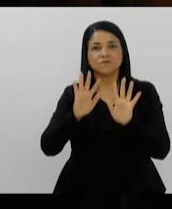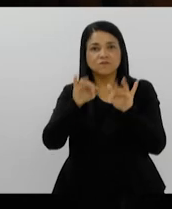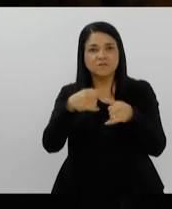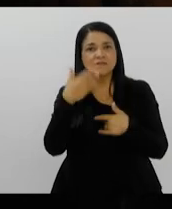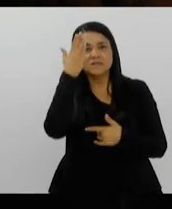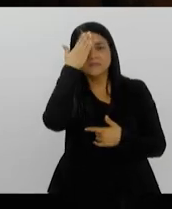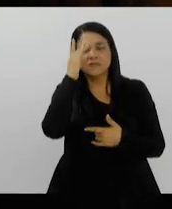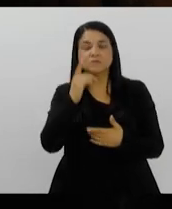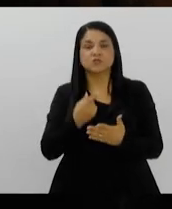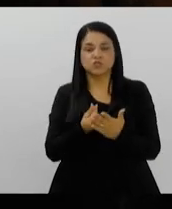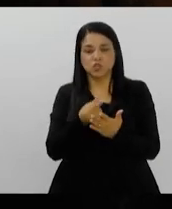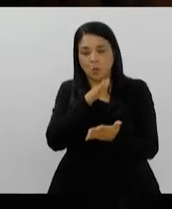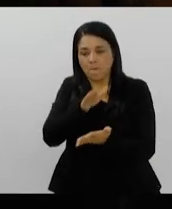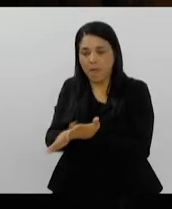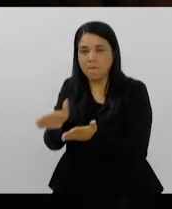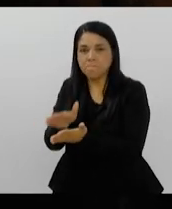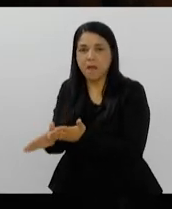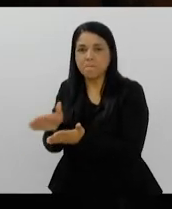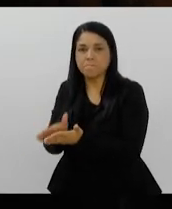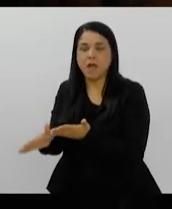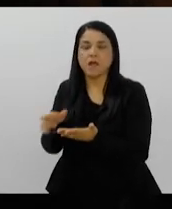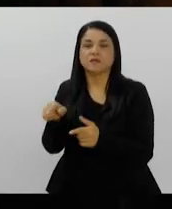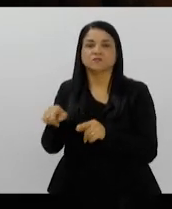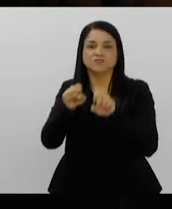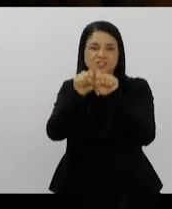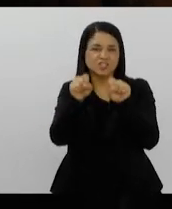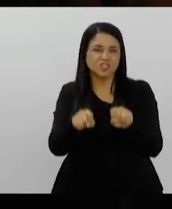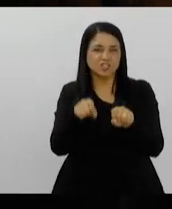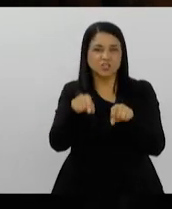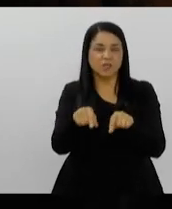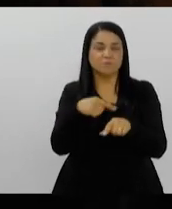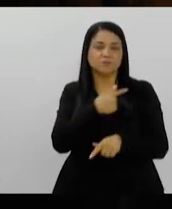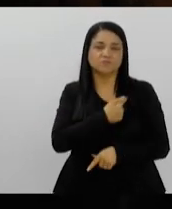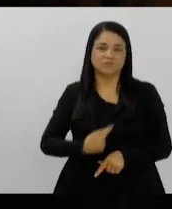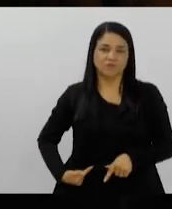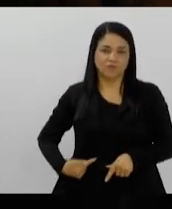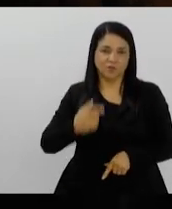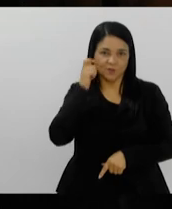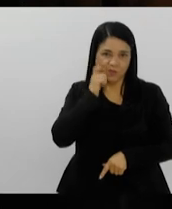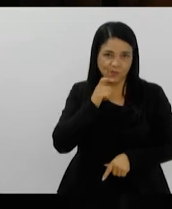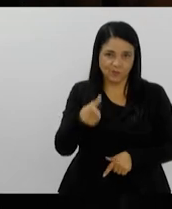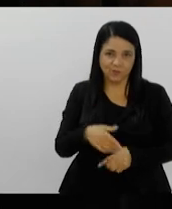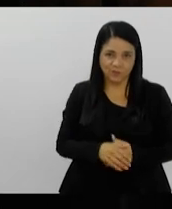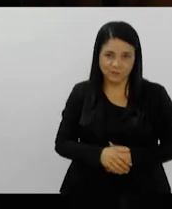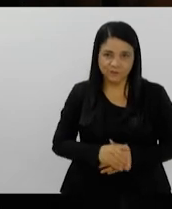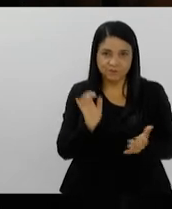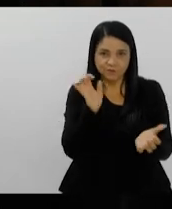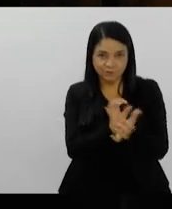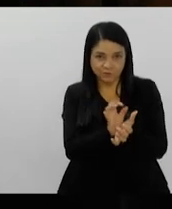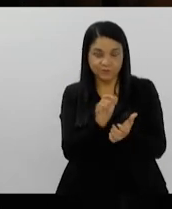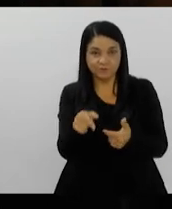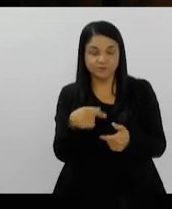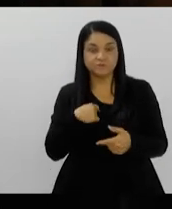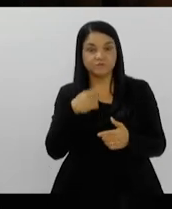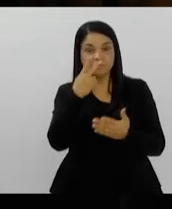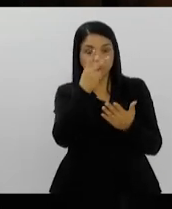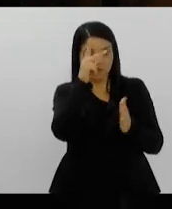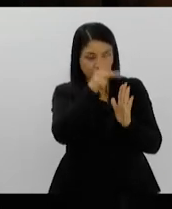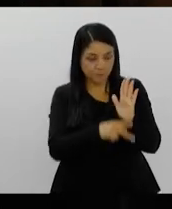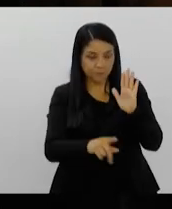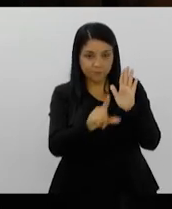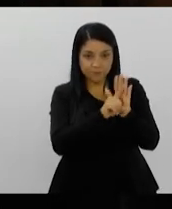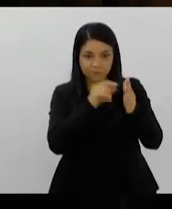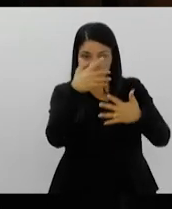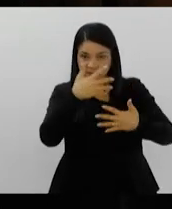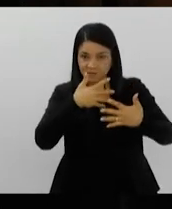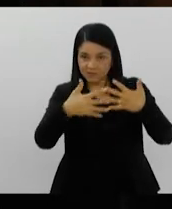para o buraco negro dos esquemas de Cláudio Castro e da sua turma. Se ele manda para cá um projeto de lei com transparência e